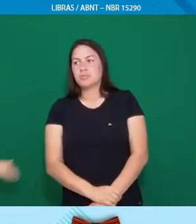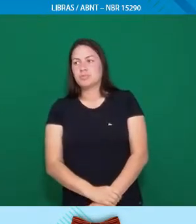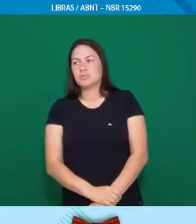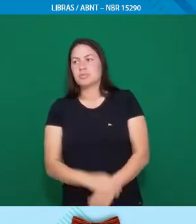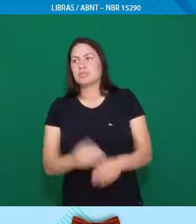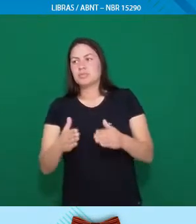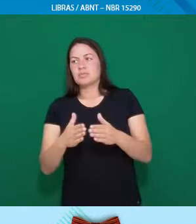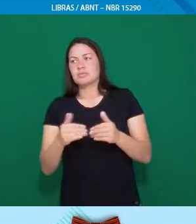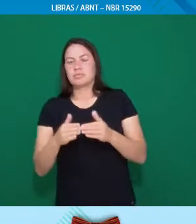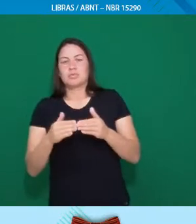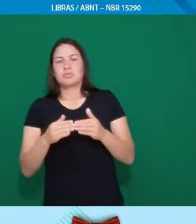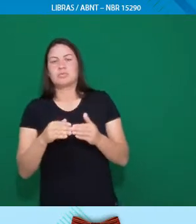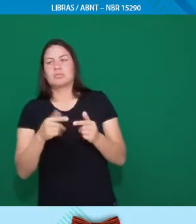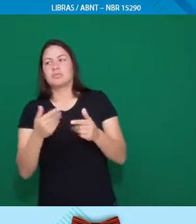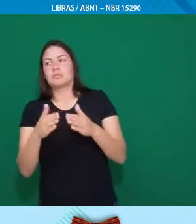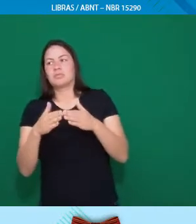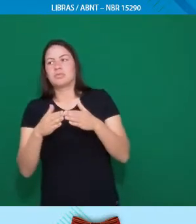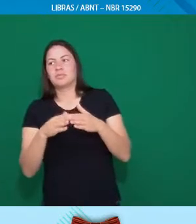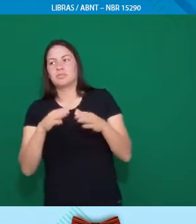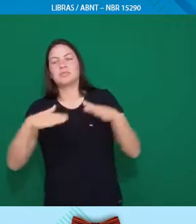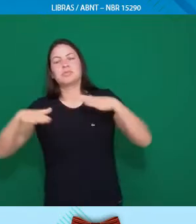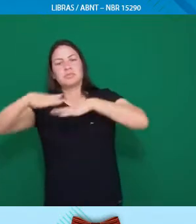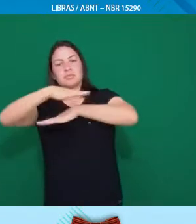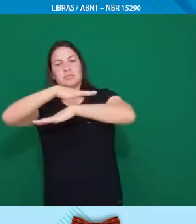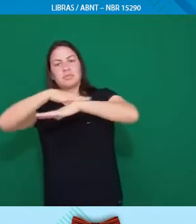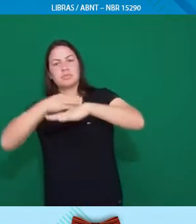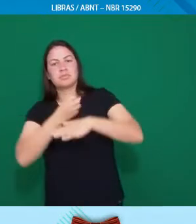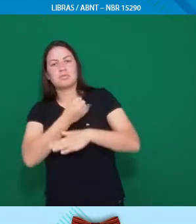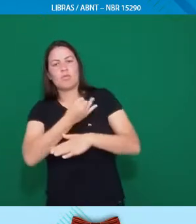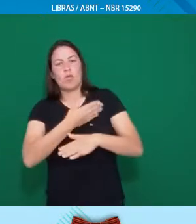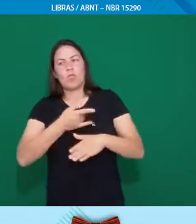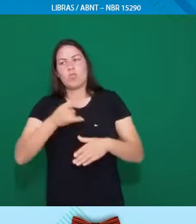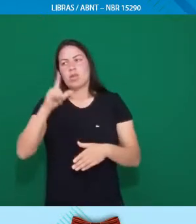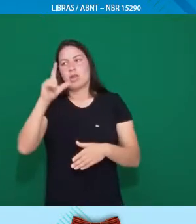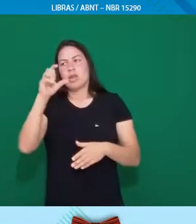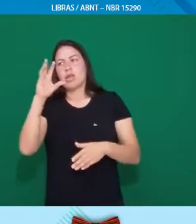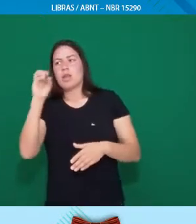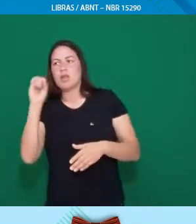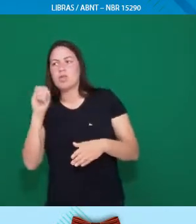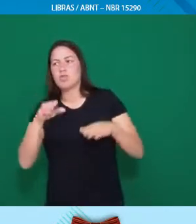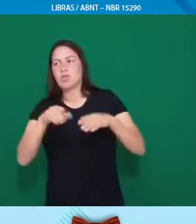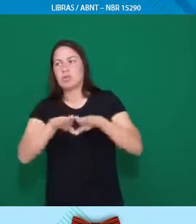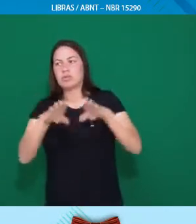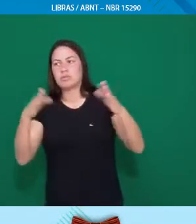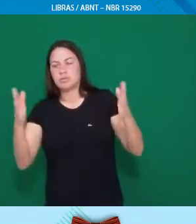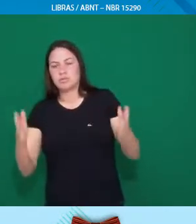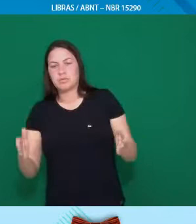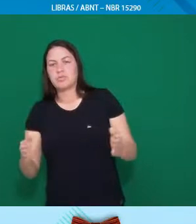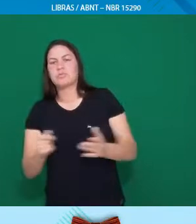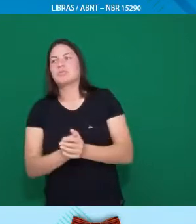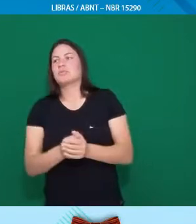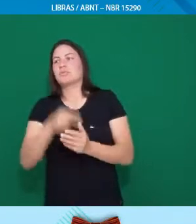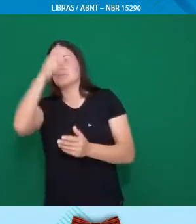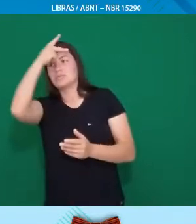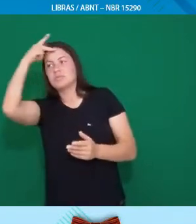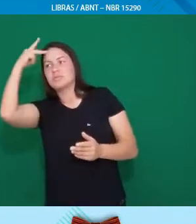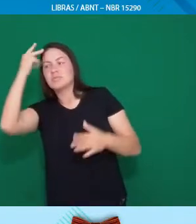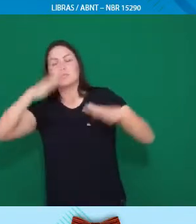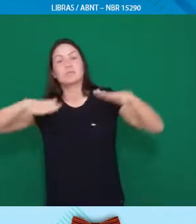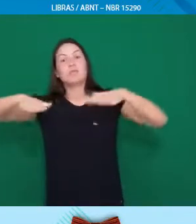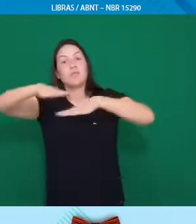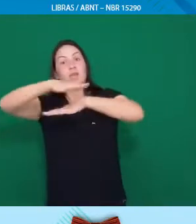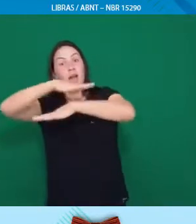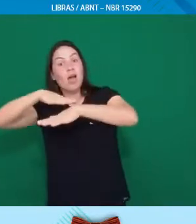flora em Presidente a solicitação é de ampliação do número de lixeiras né dentro do município Especialmente na área central e nas